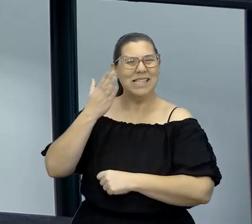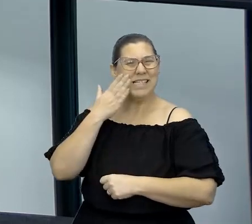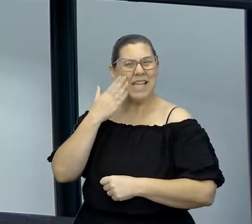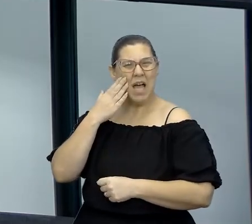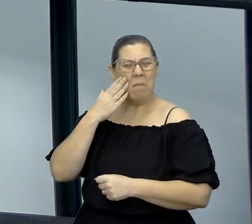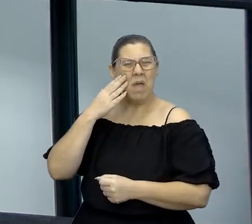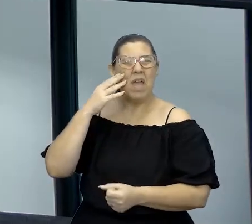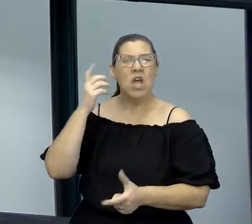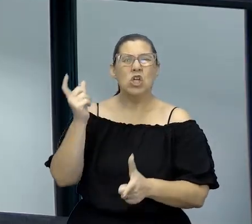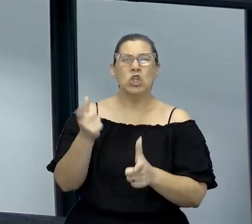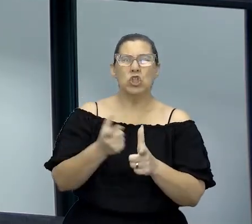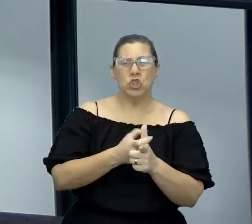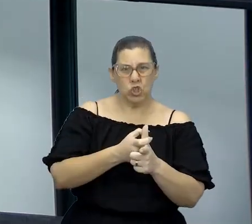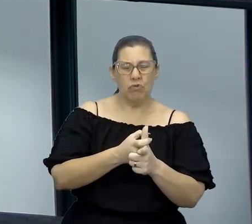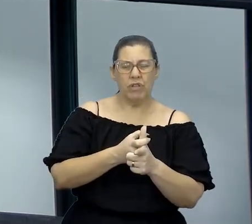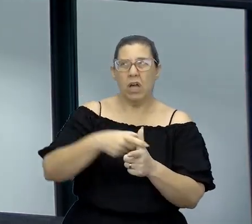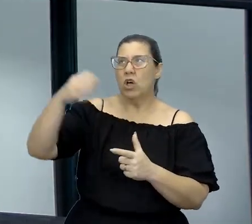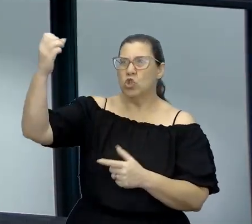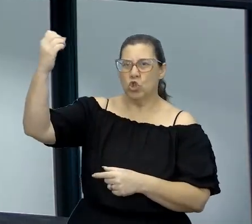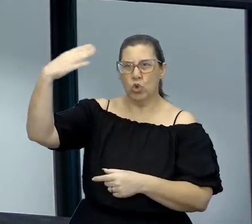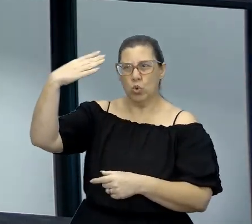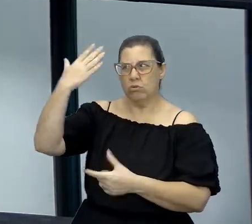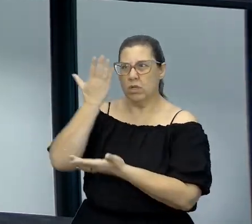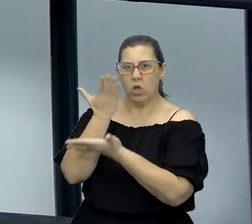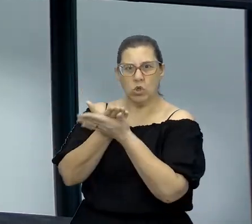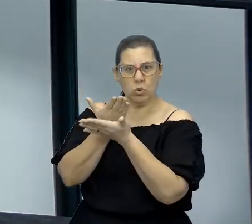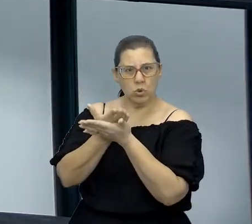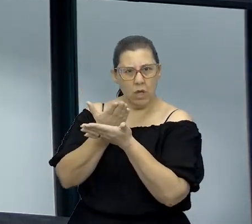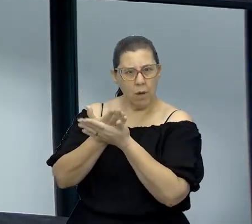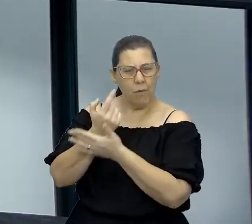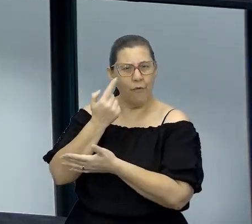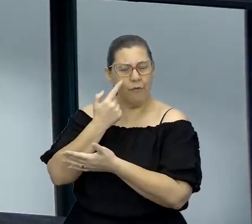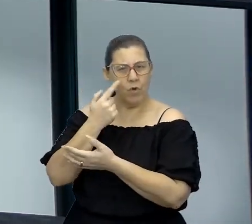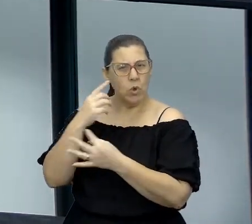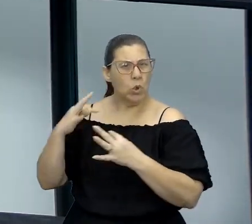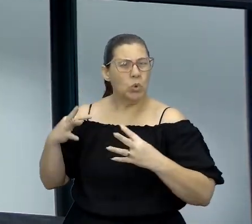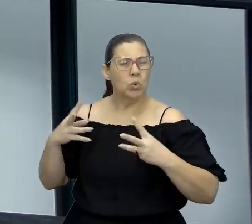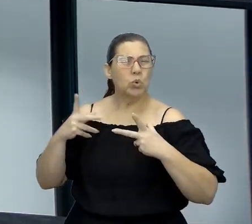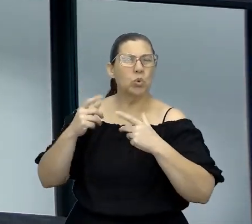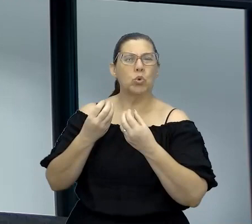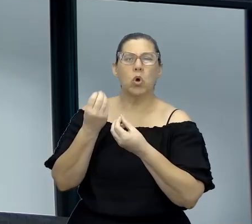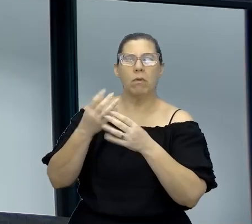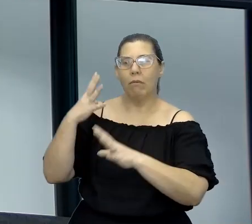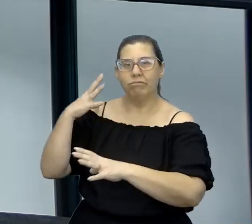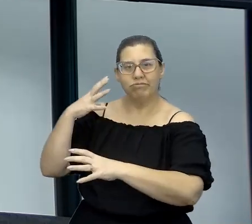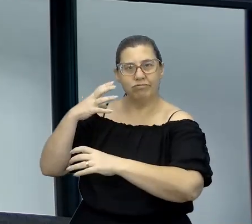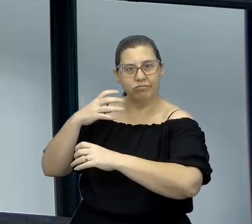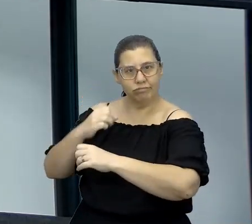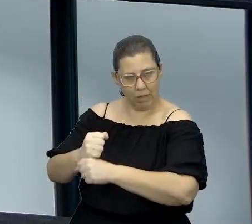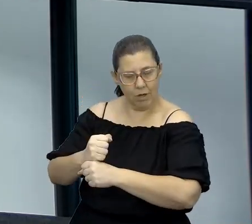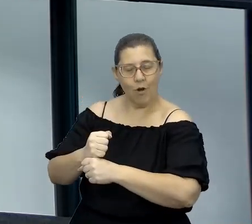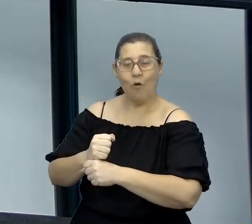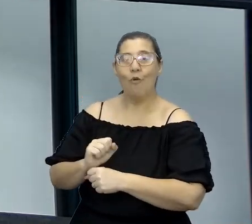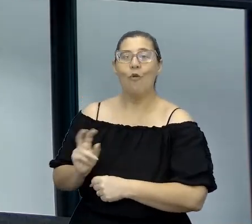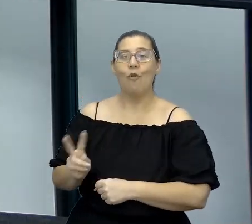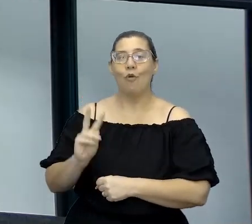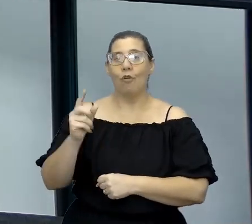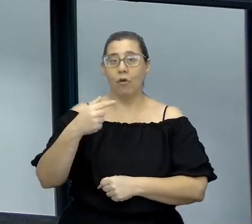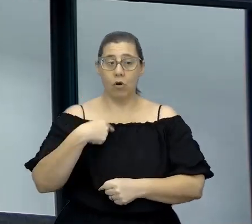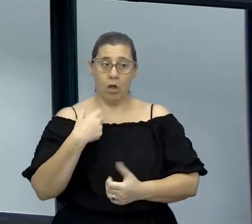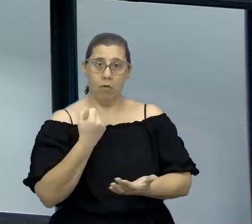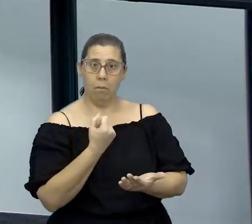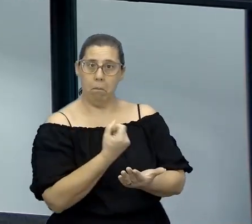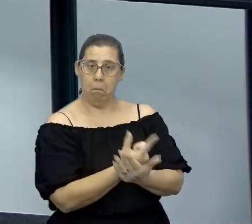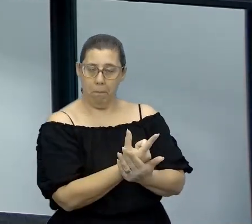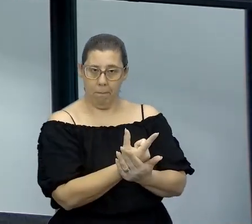Lembra que a gente pegou uma conta de luz, estudou a conta de luz e viu como eles fazem para calcular o valor que deve ser